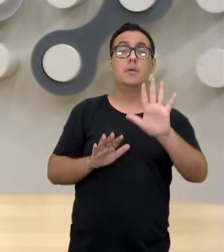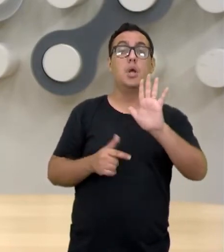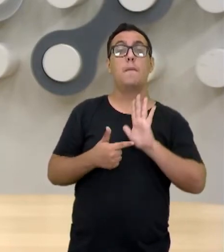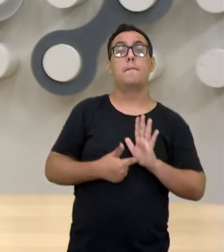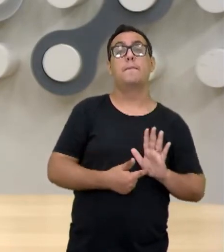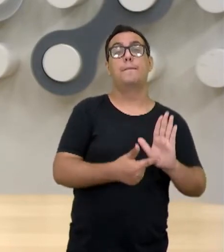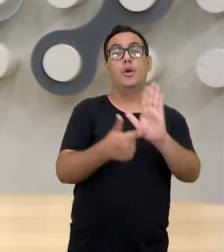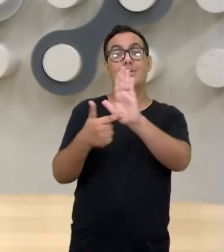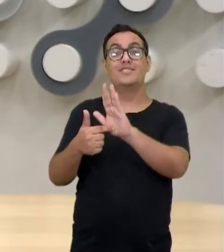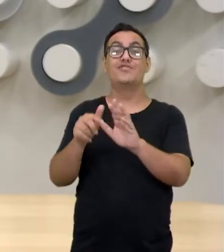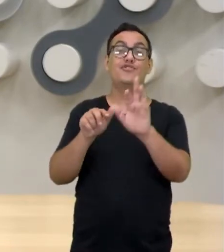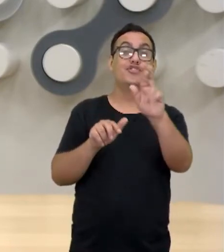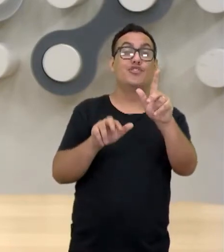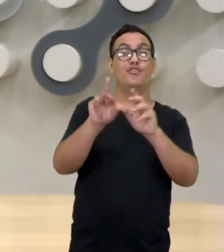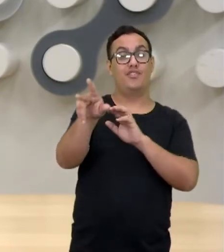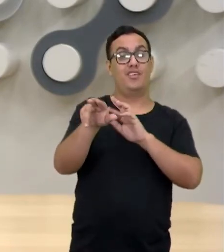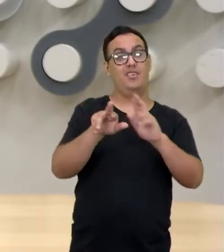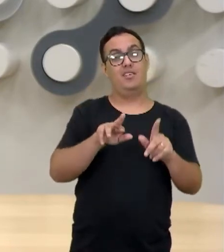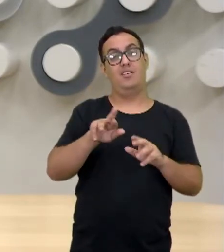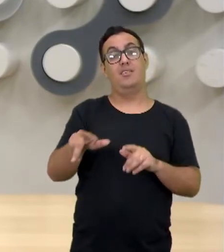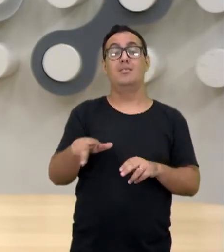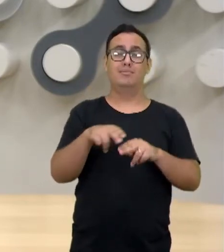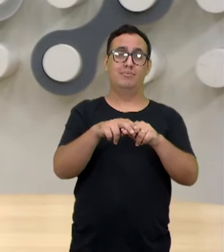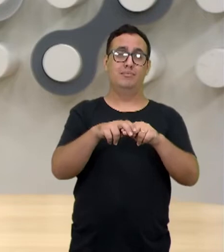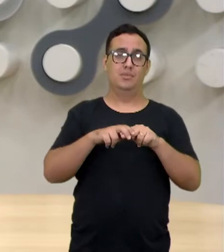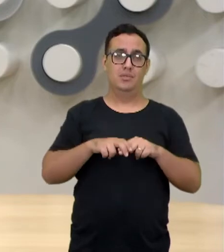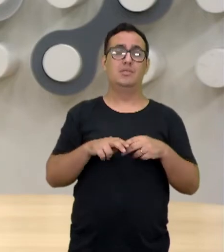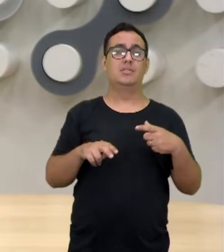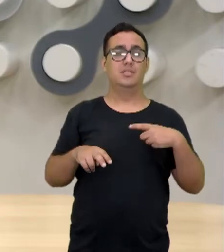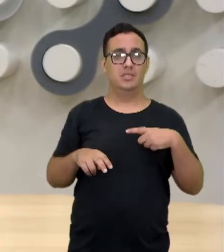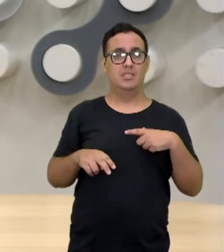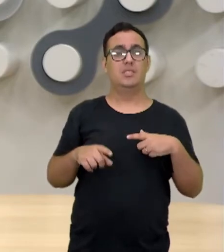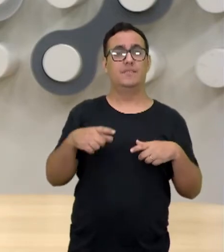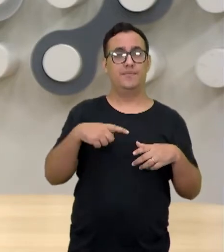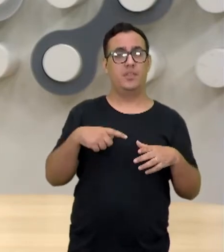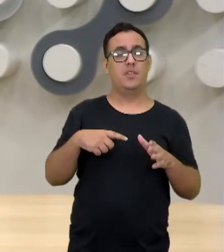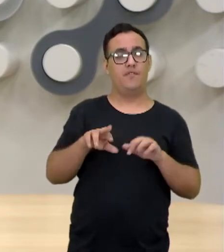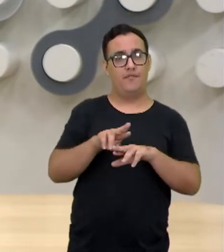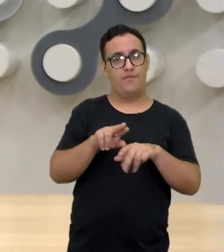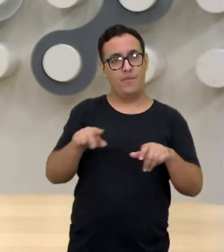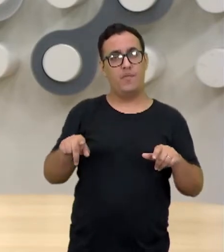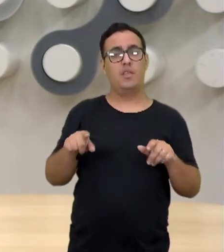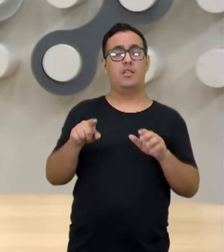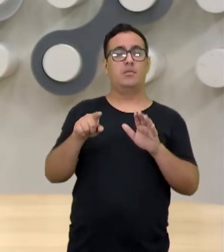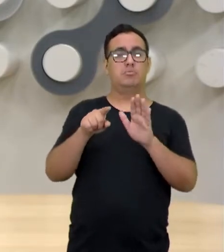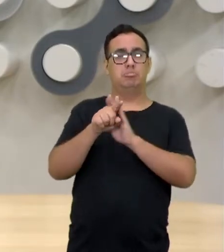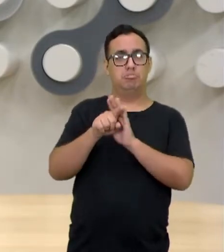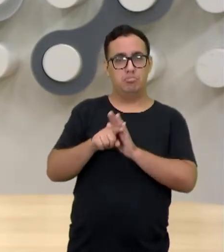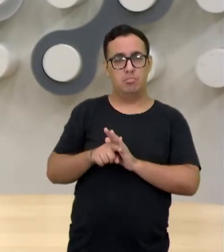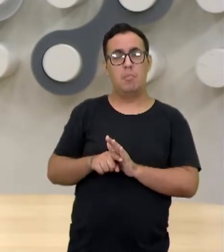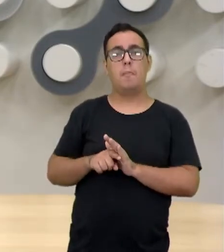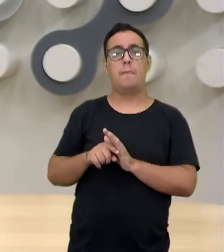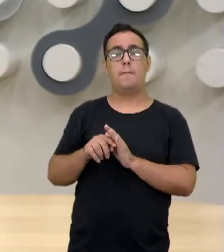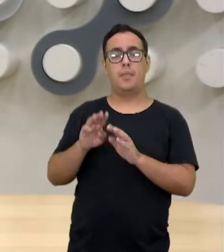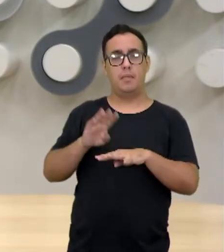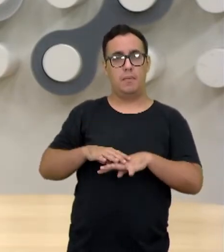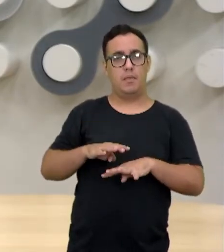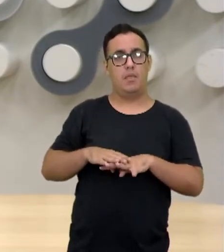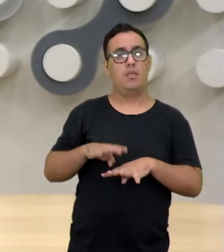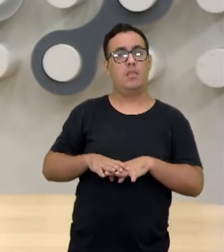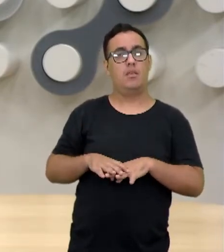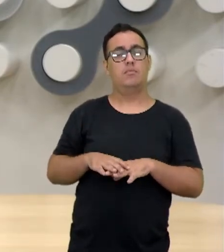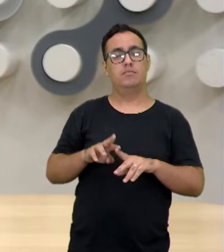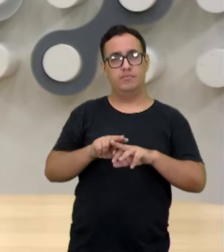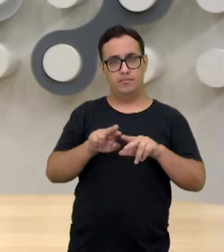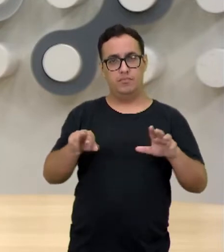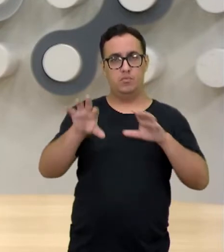formas diferentes. É por isso que ele cunha o conceito de etnomatemática, para nos fazer ampliar a nossa visão do que seja